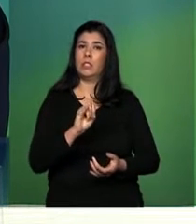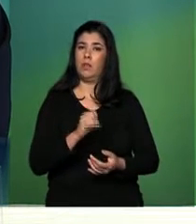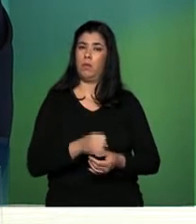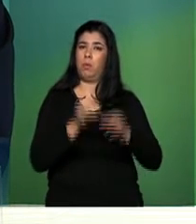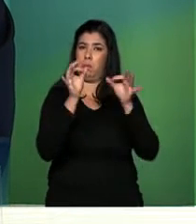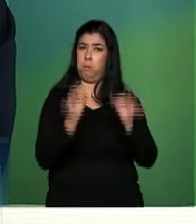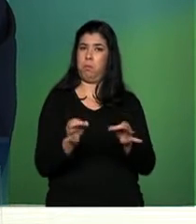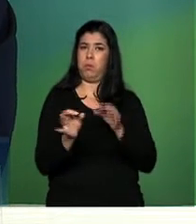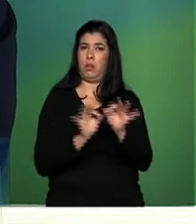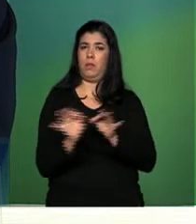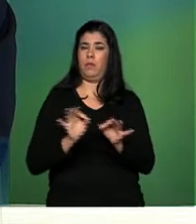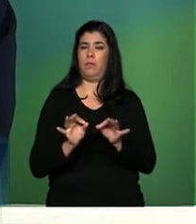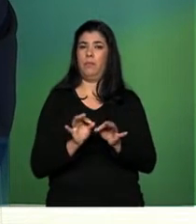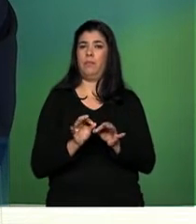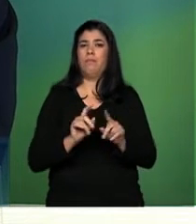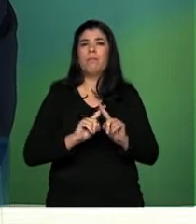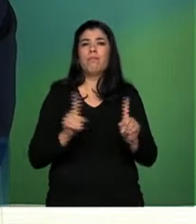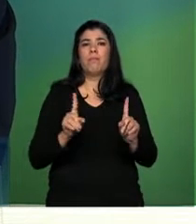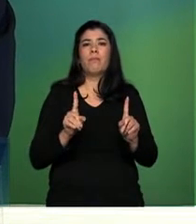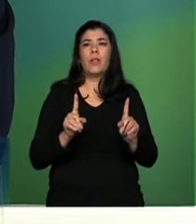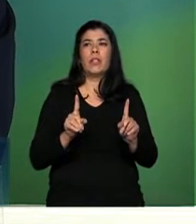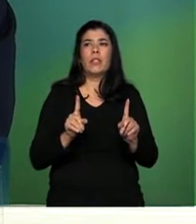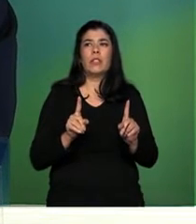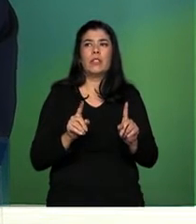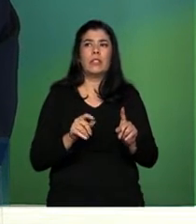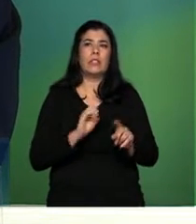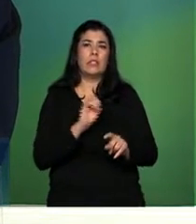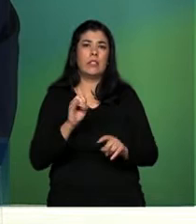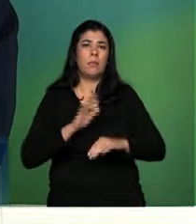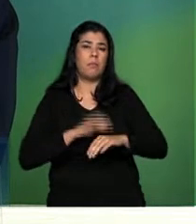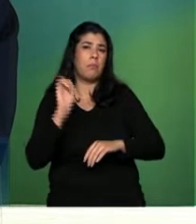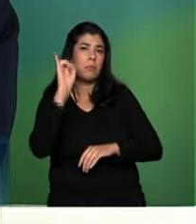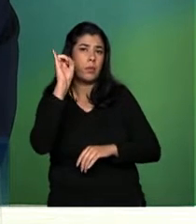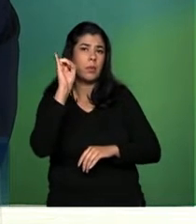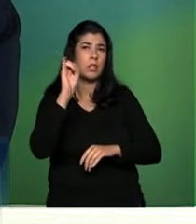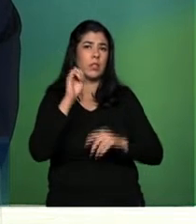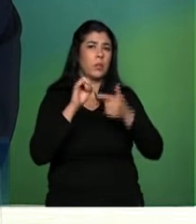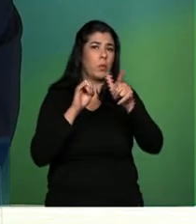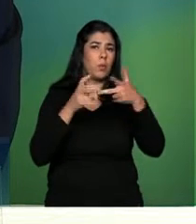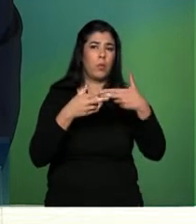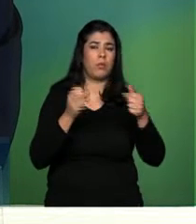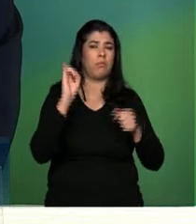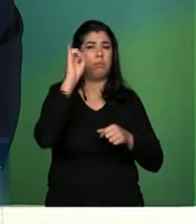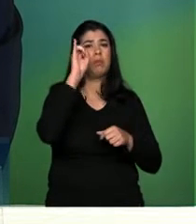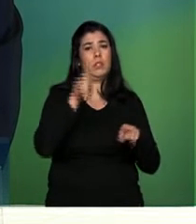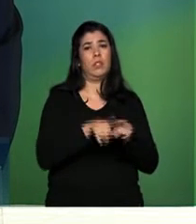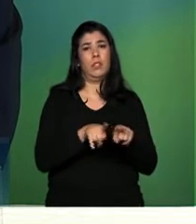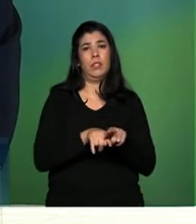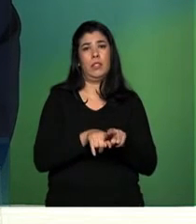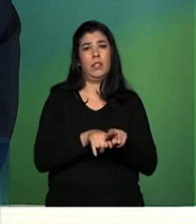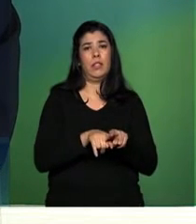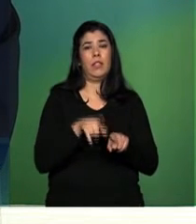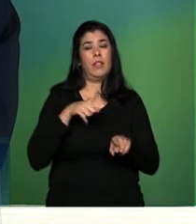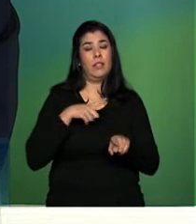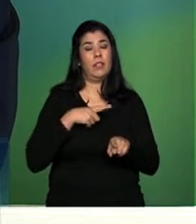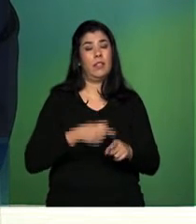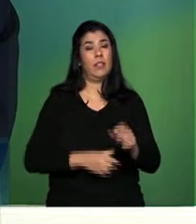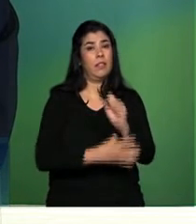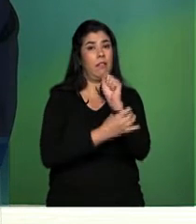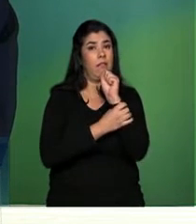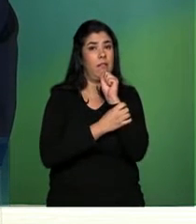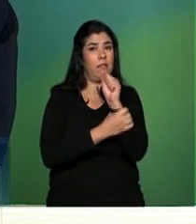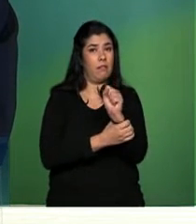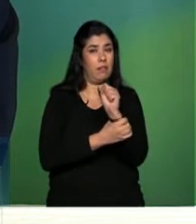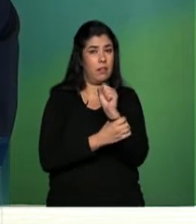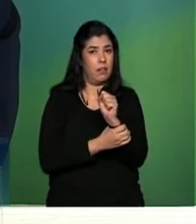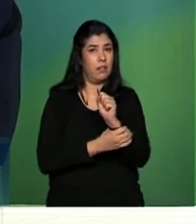robustos. Mas eu diria que tão ou mais importante do que isso é garantir a operacionalização